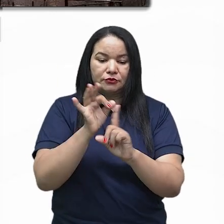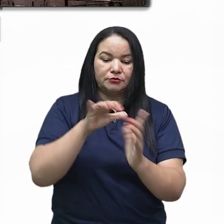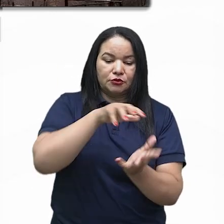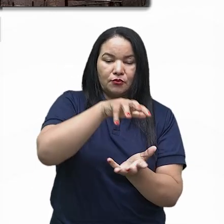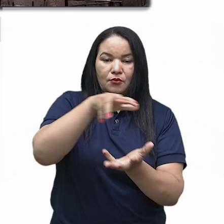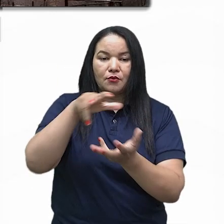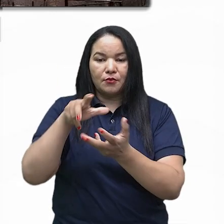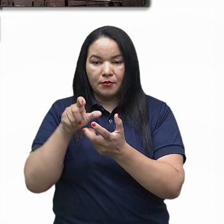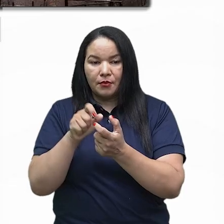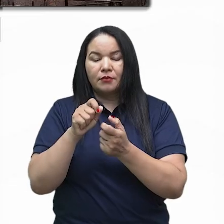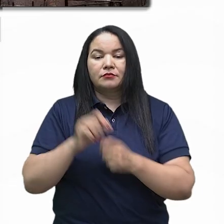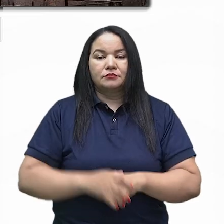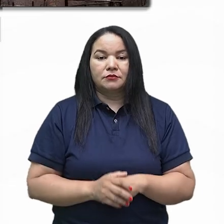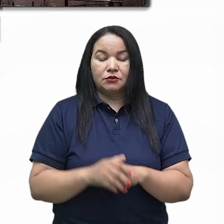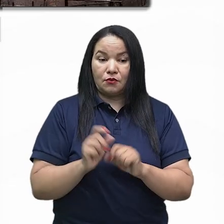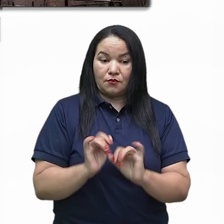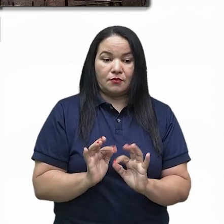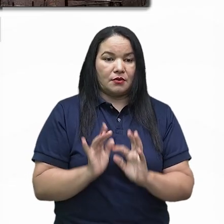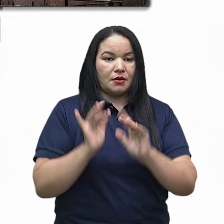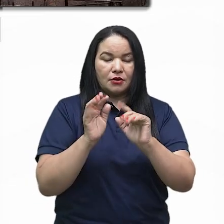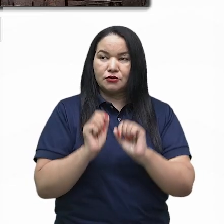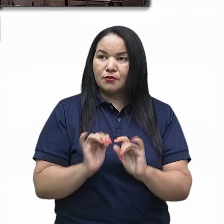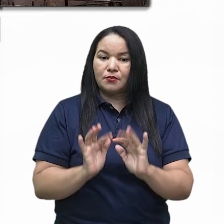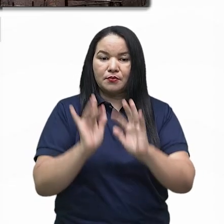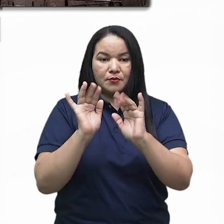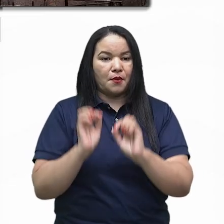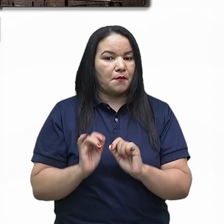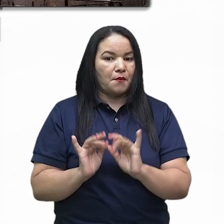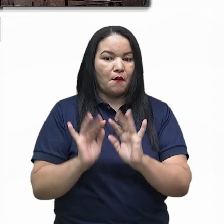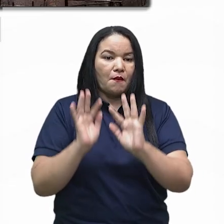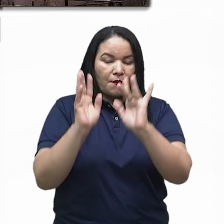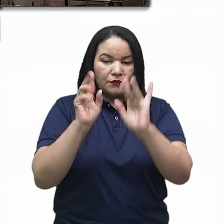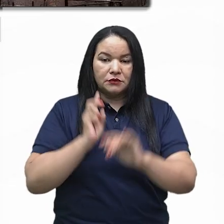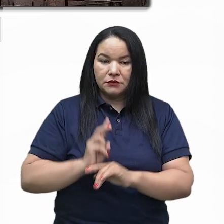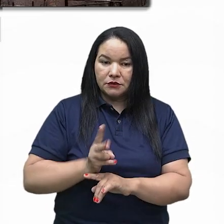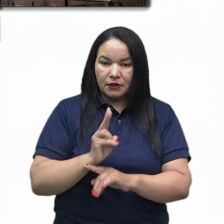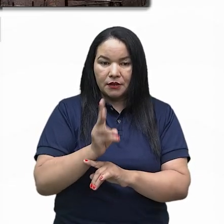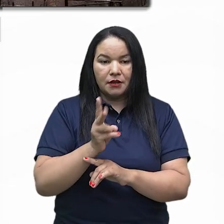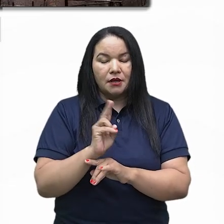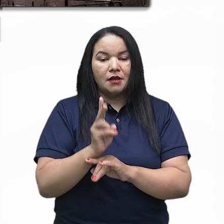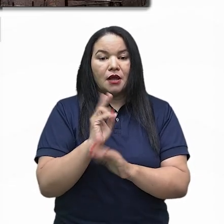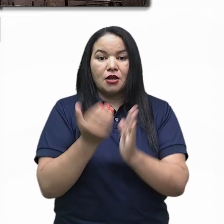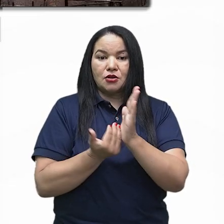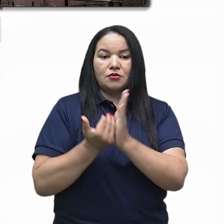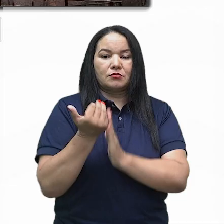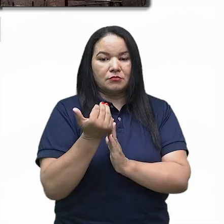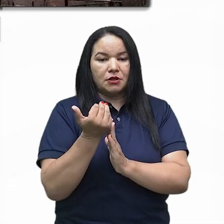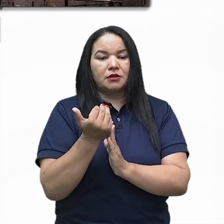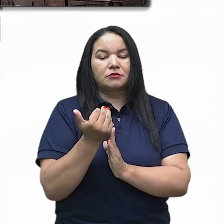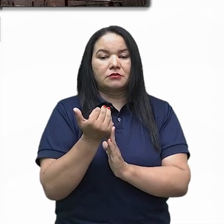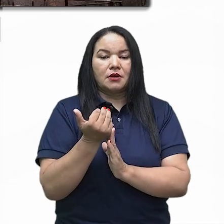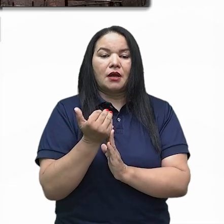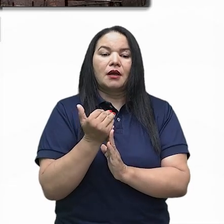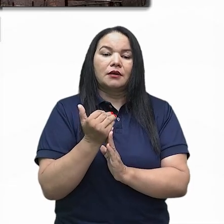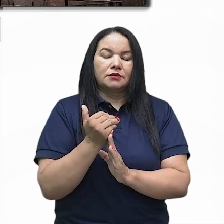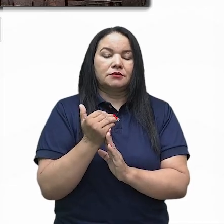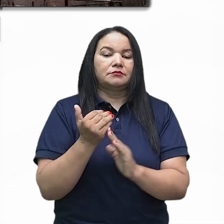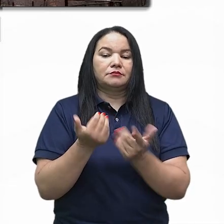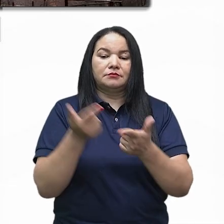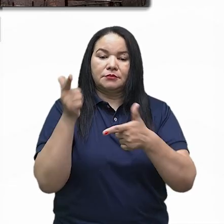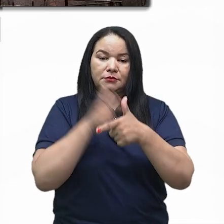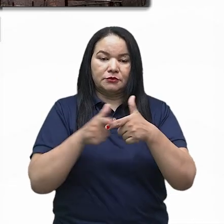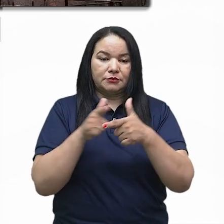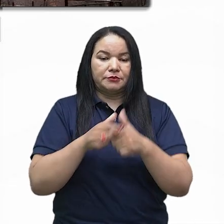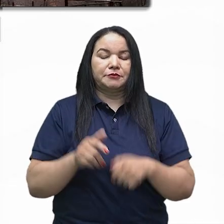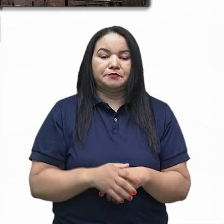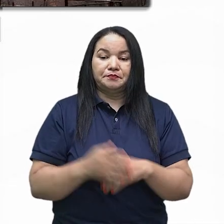intensificação da emissão de gases do efeito estufa, né, e da intensificação do próprio efeito, né? Então,